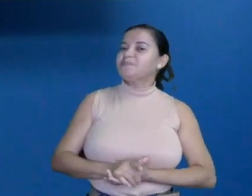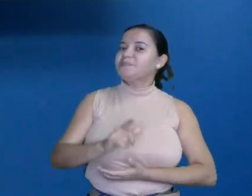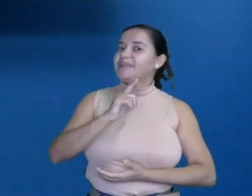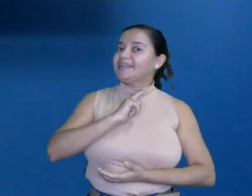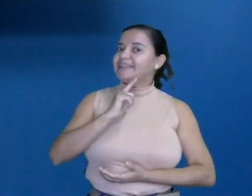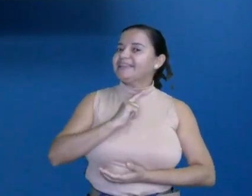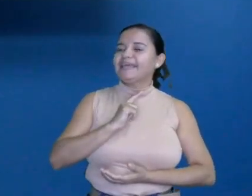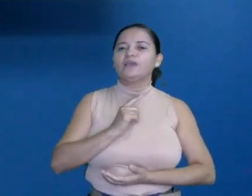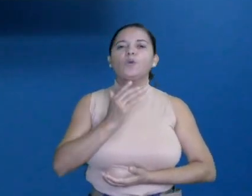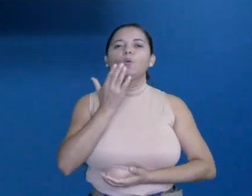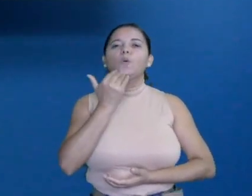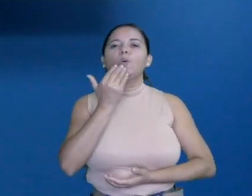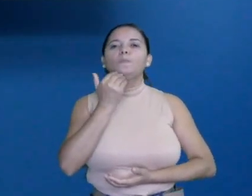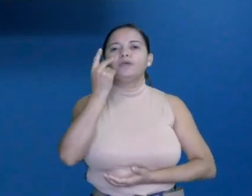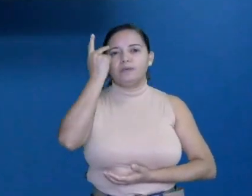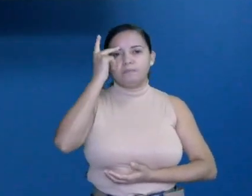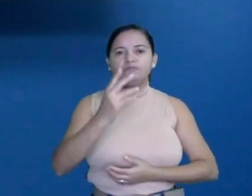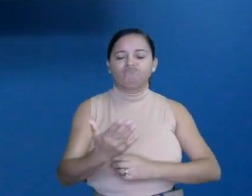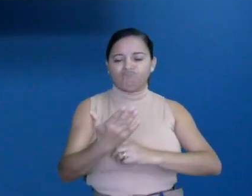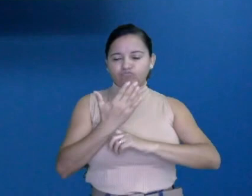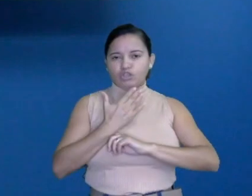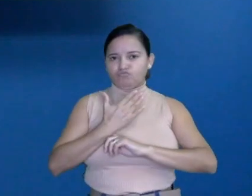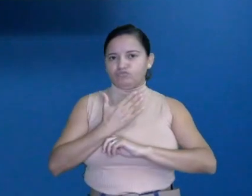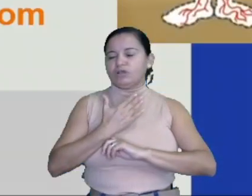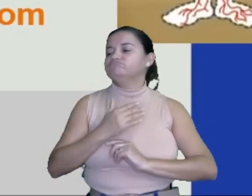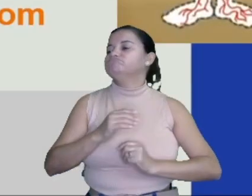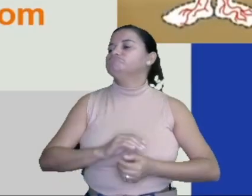uma alimentação saudável? De olho na telinha.